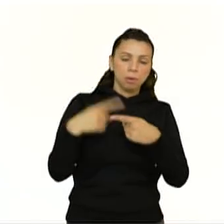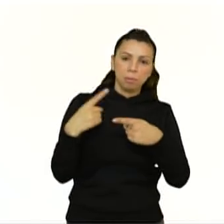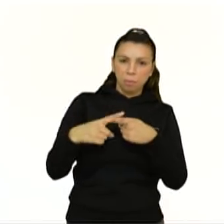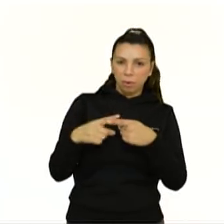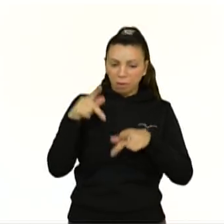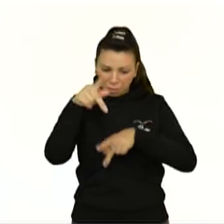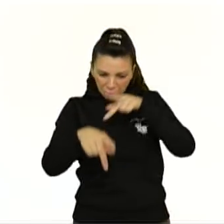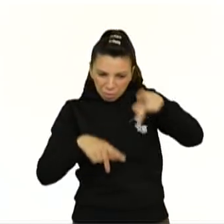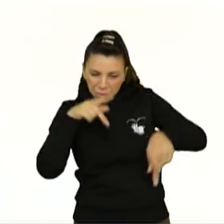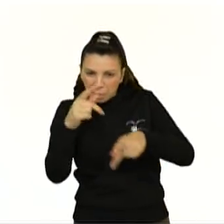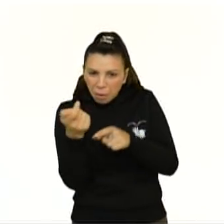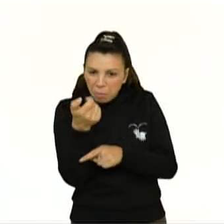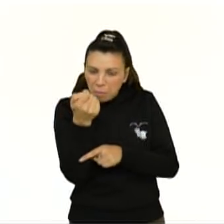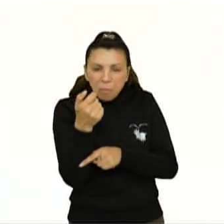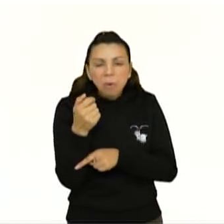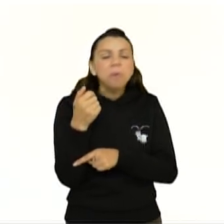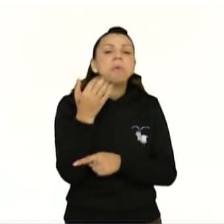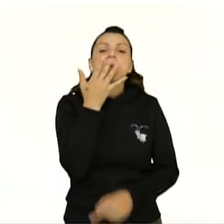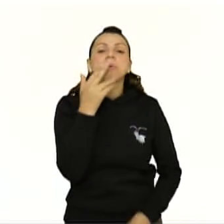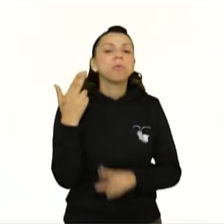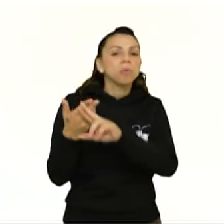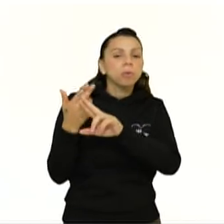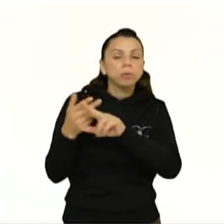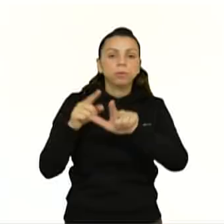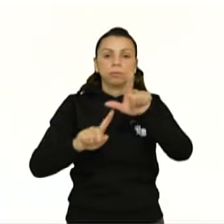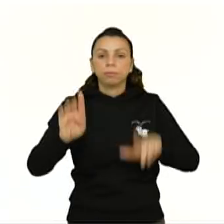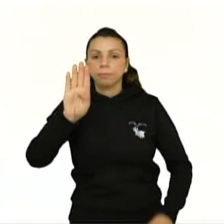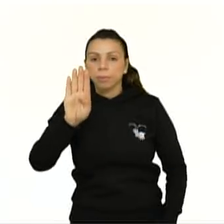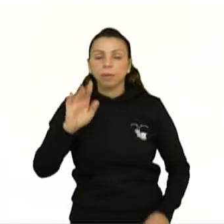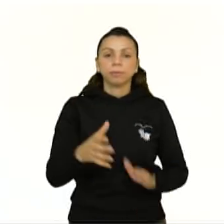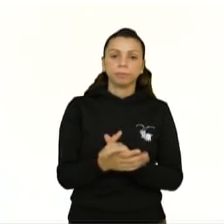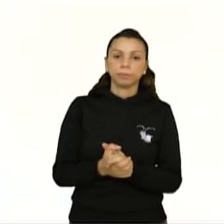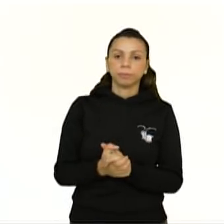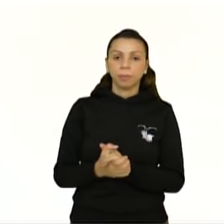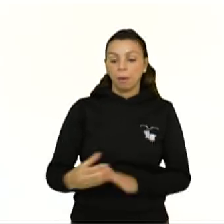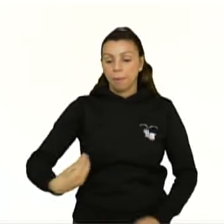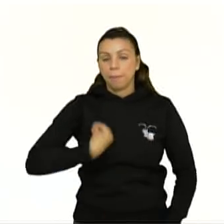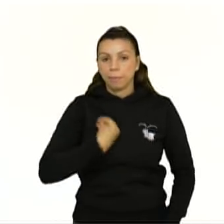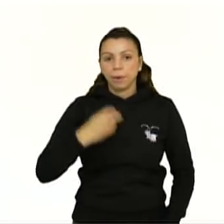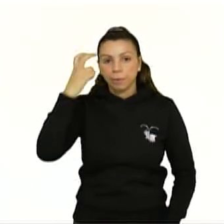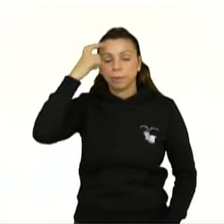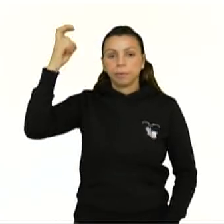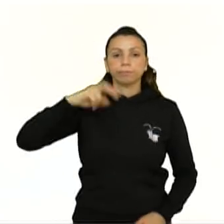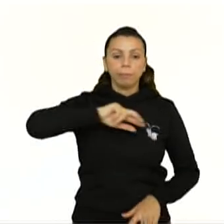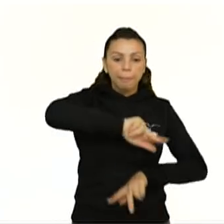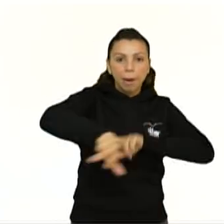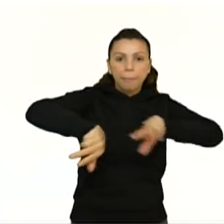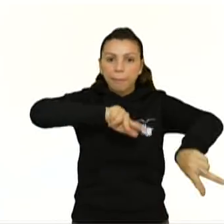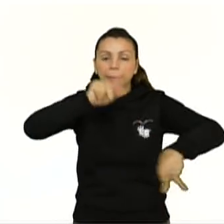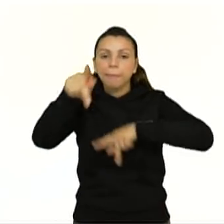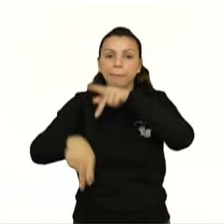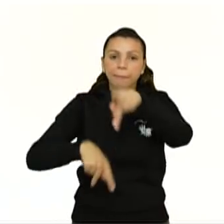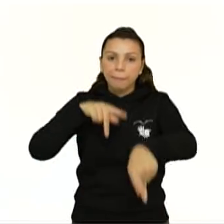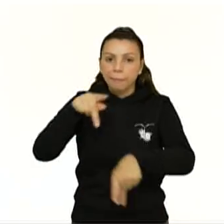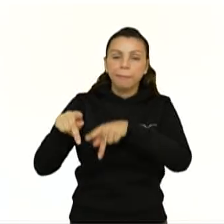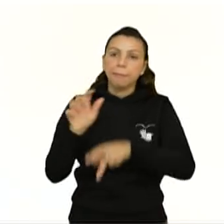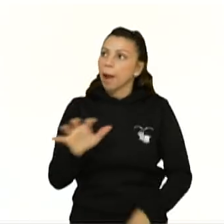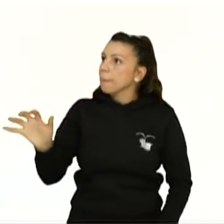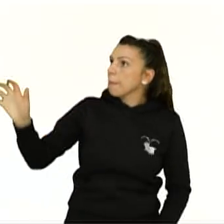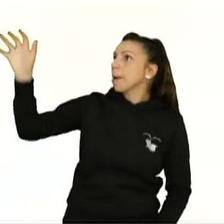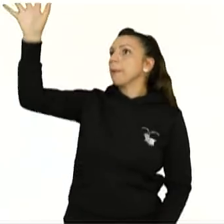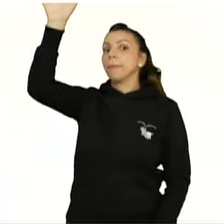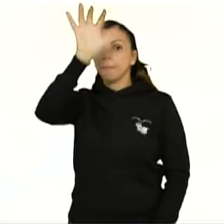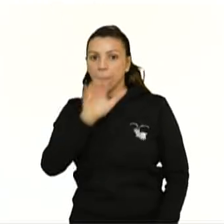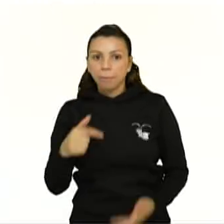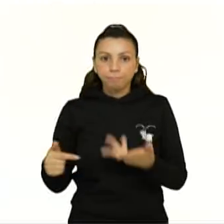povos utilizam as cores como forma de expressão. B. Esta está presente nas culturas de muitos povos em todas as